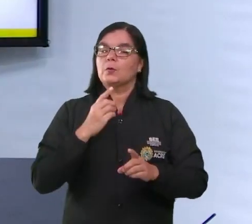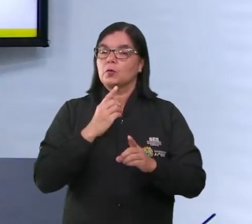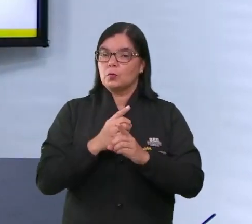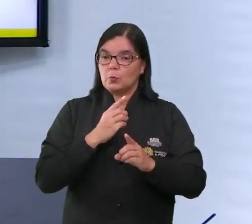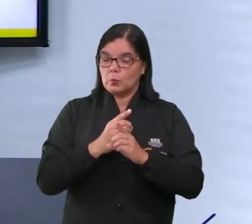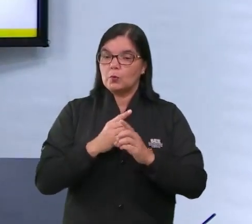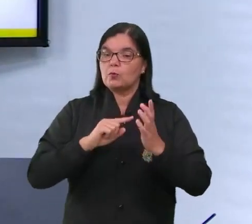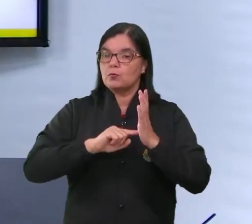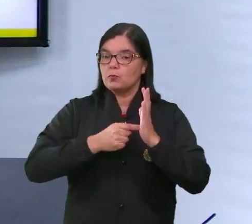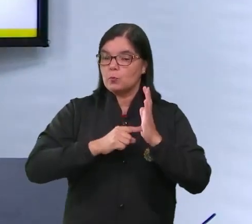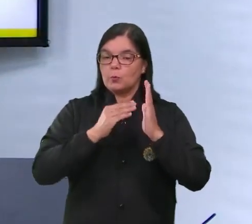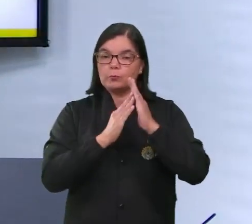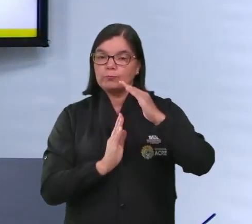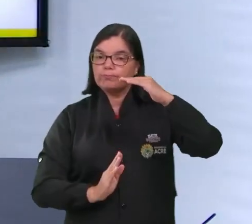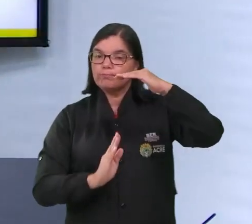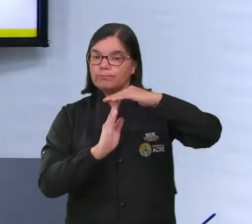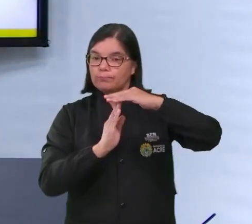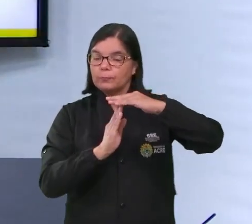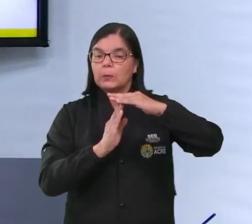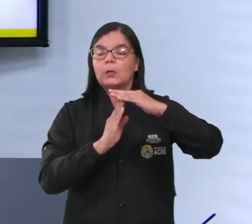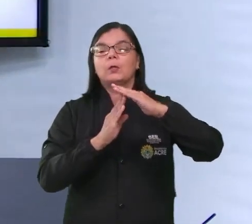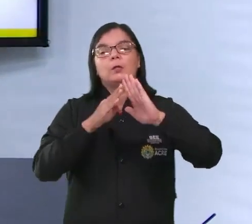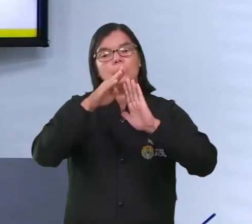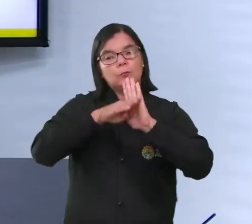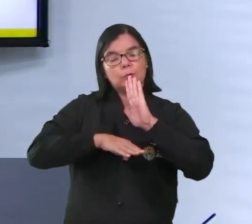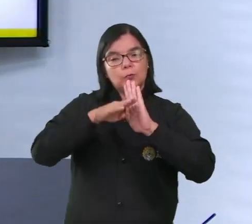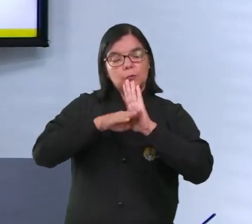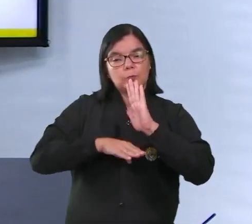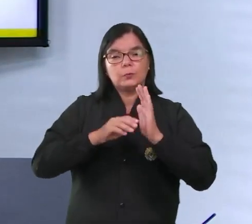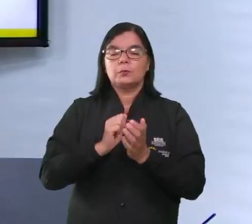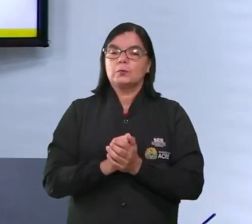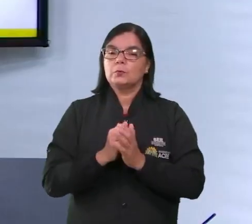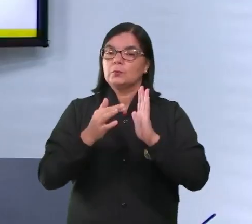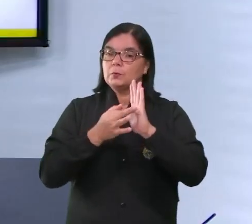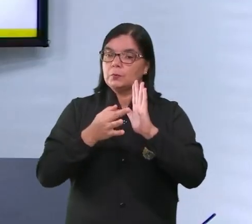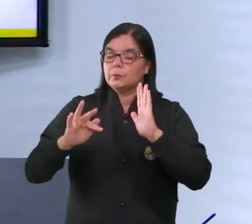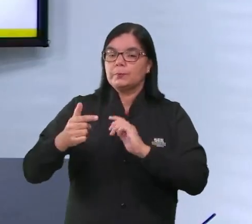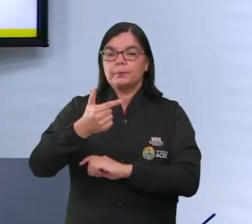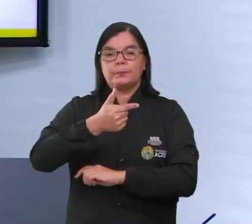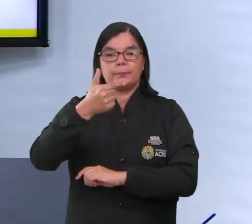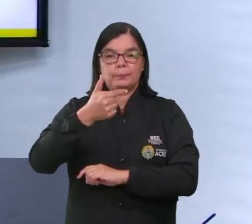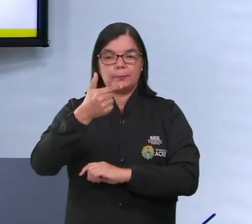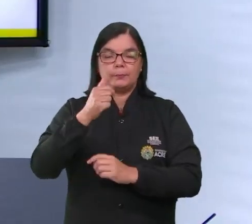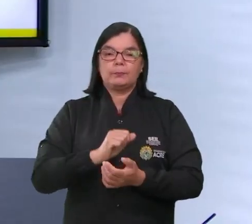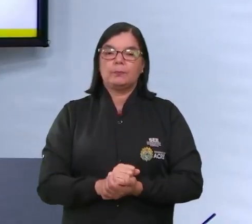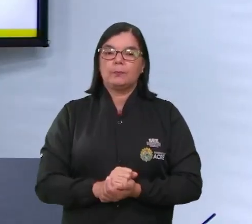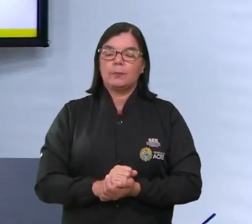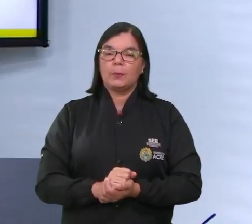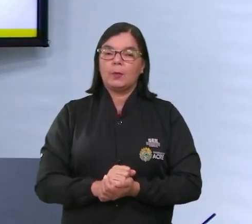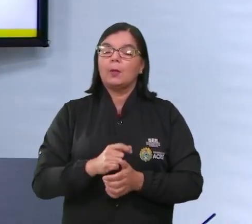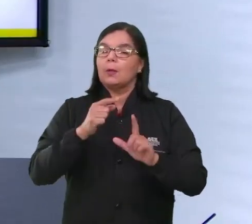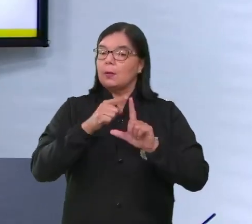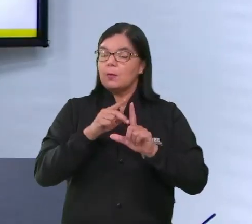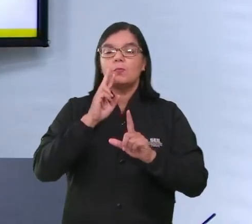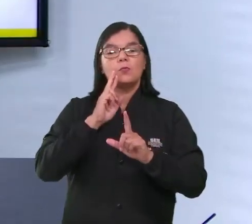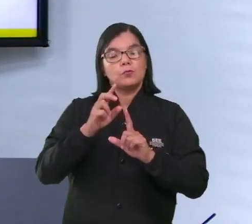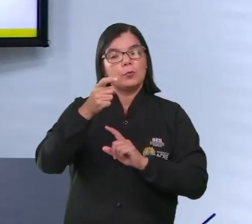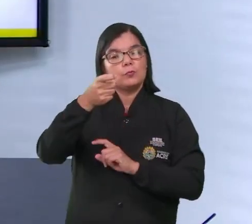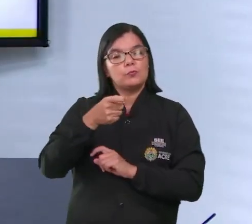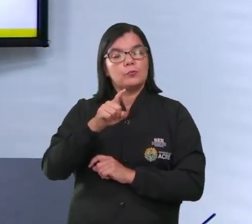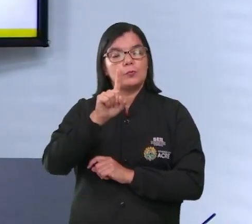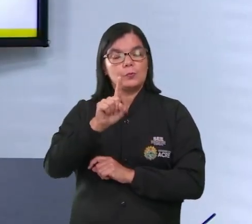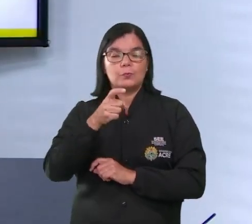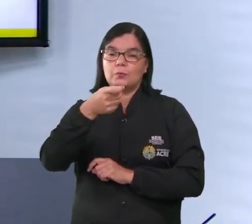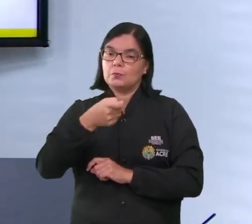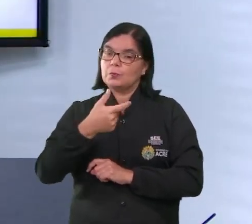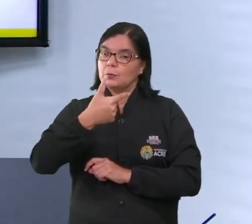os pontos de máximo e de mínimo de uma função quadrática e as suas raízes, que agora você